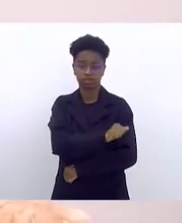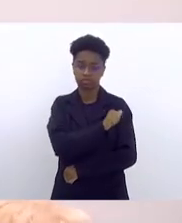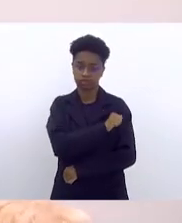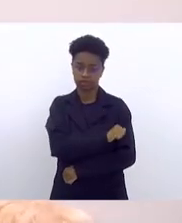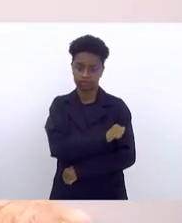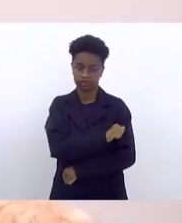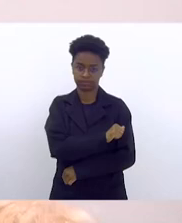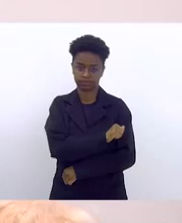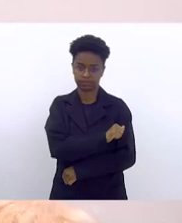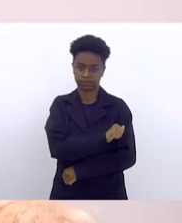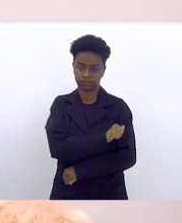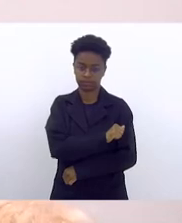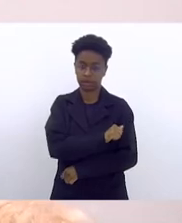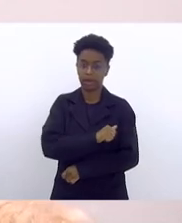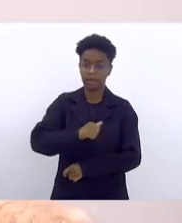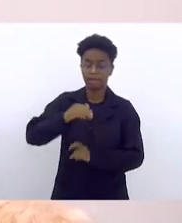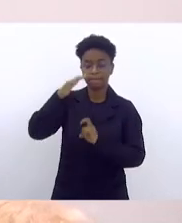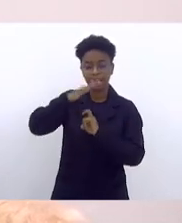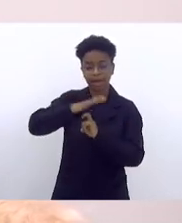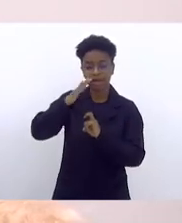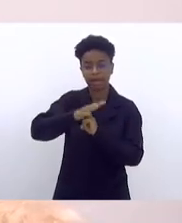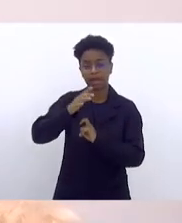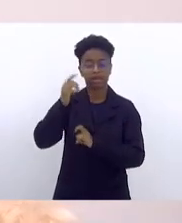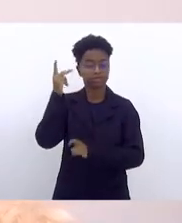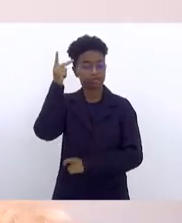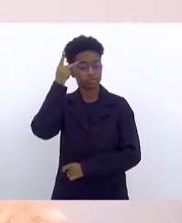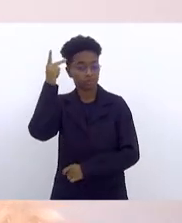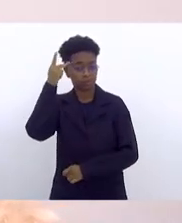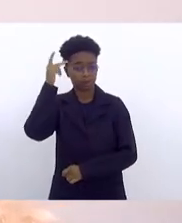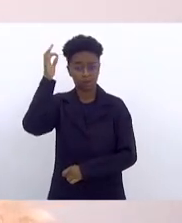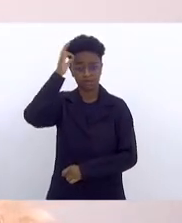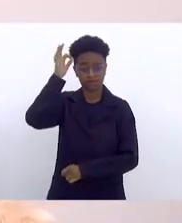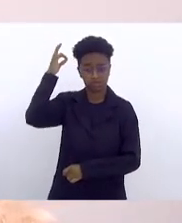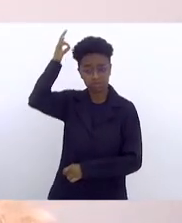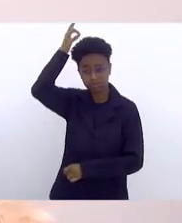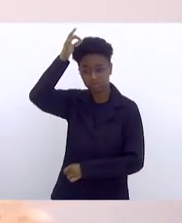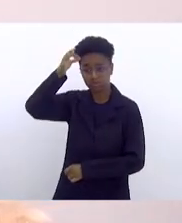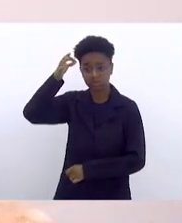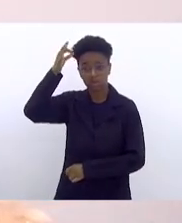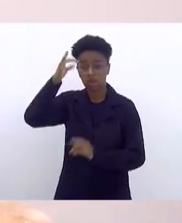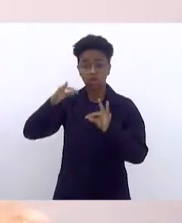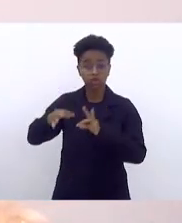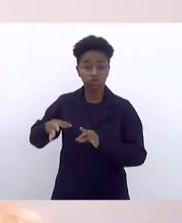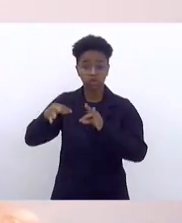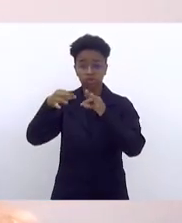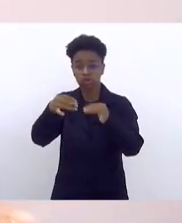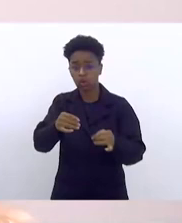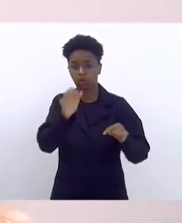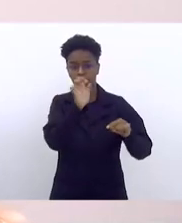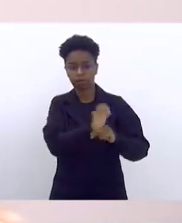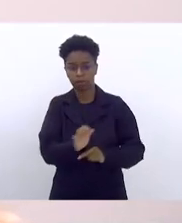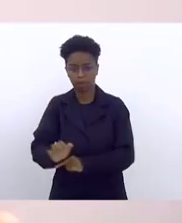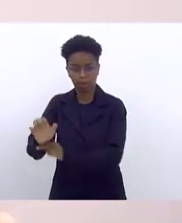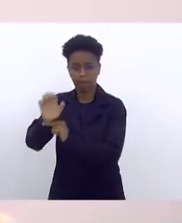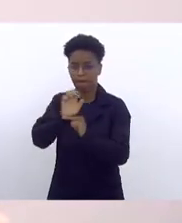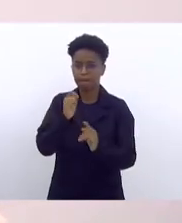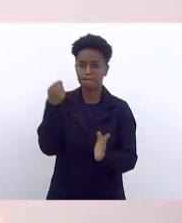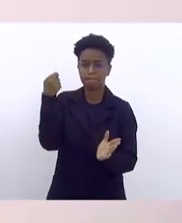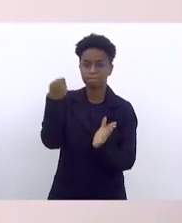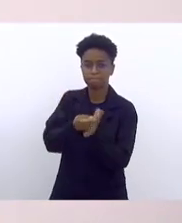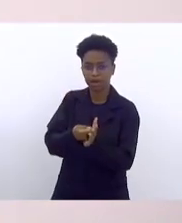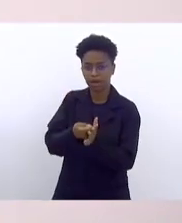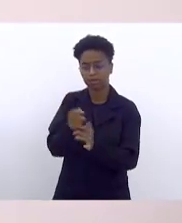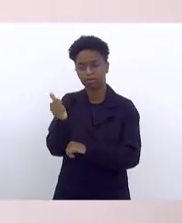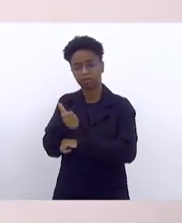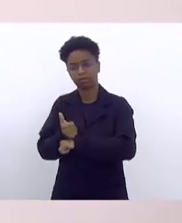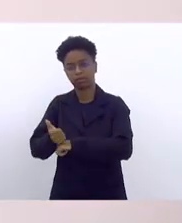Paraná São Paulo Espírito Santo todos os outros estados pagam aos